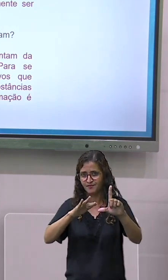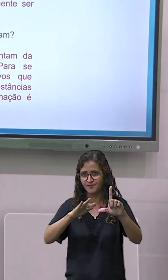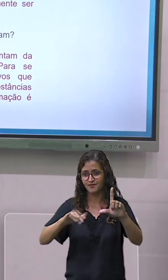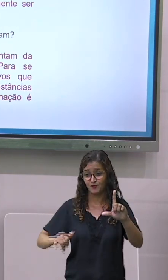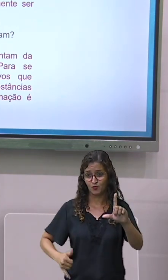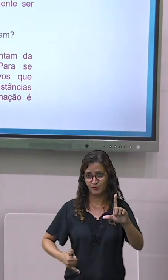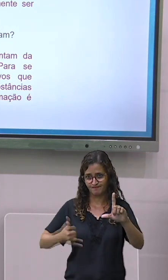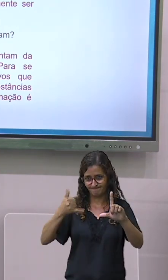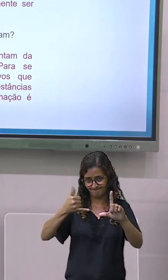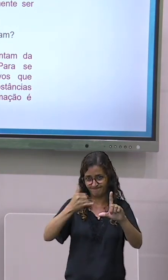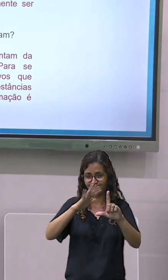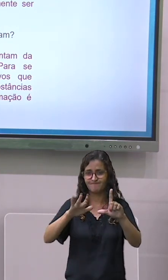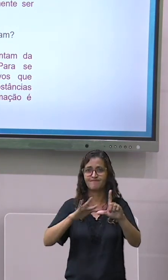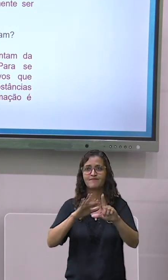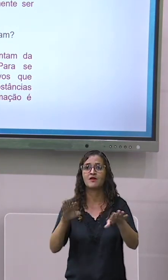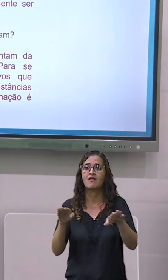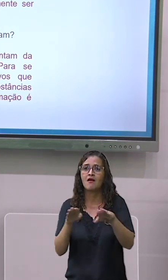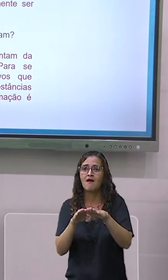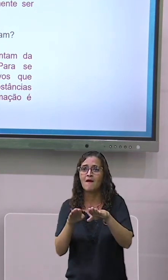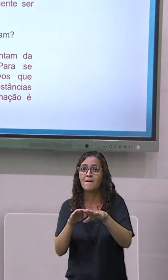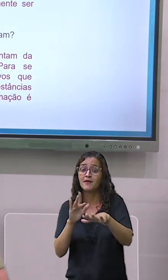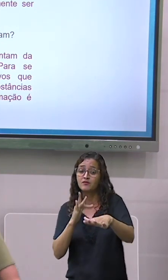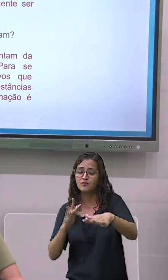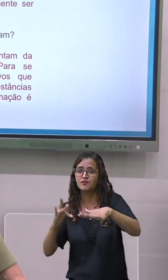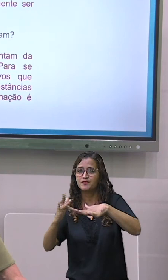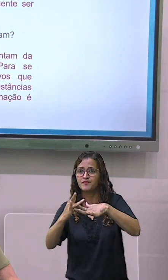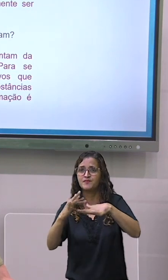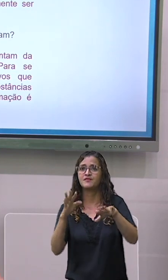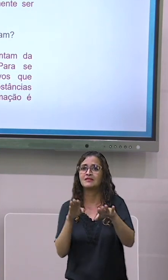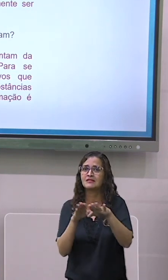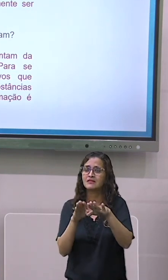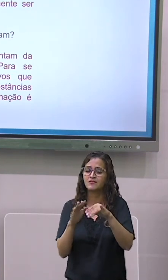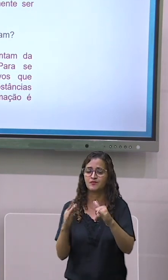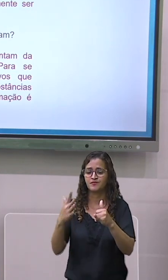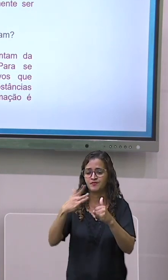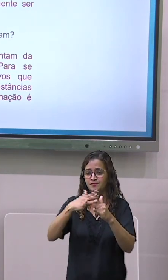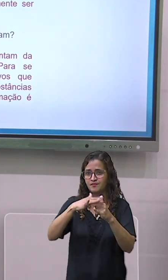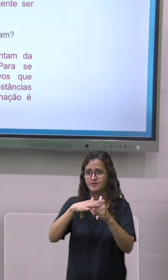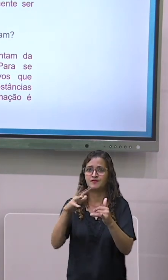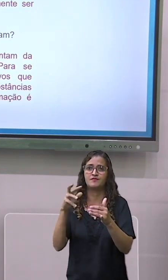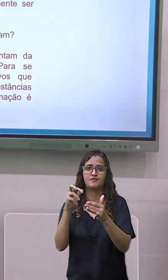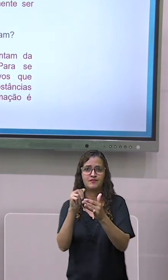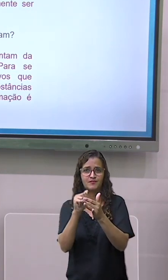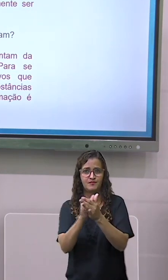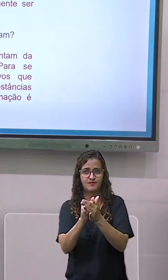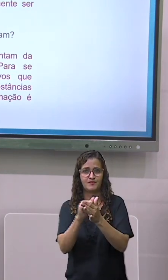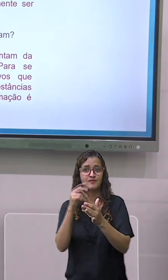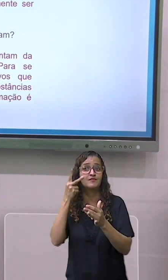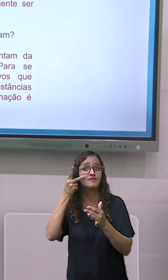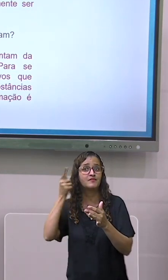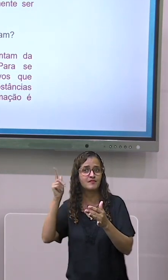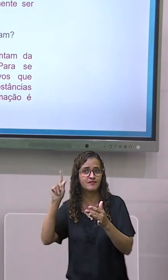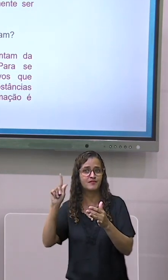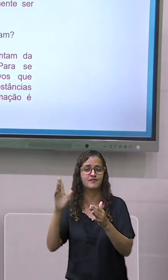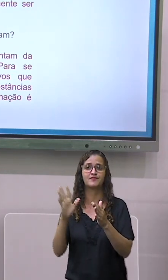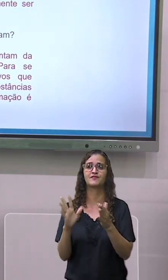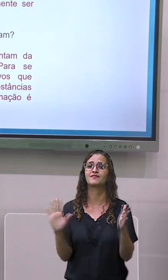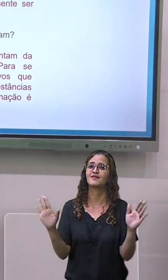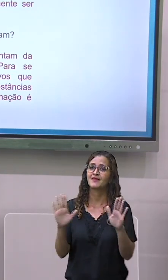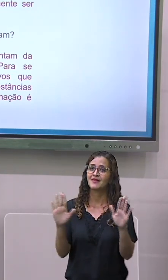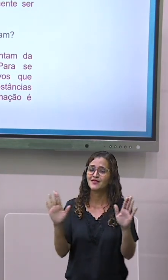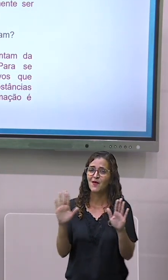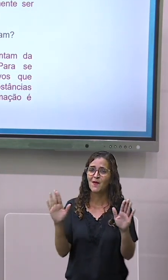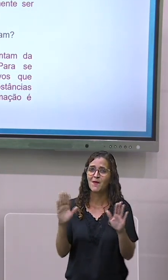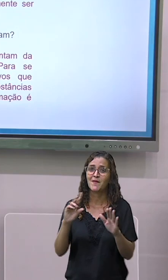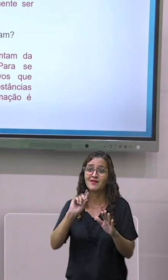tela, acesse nossas redes sociais e se inscreva em nosso canal do YouTube SMEDGV.